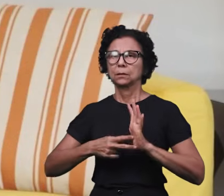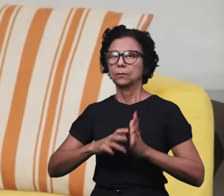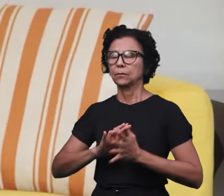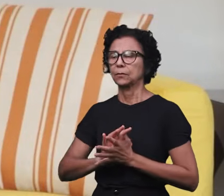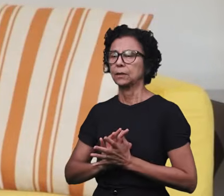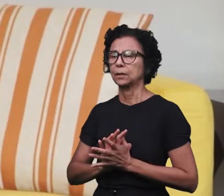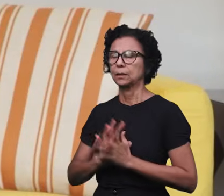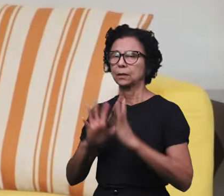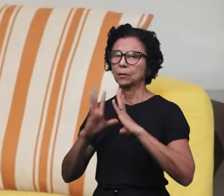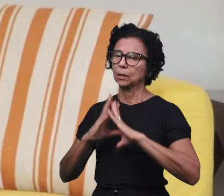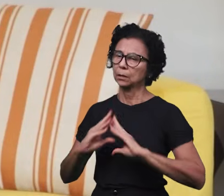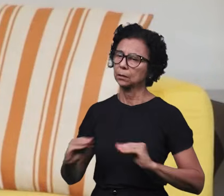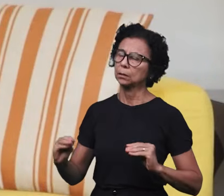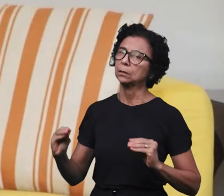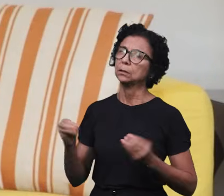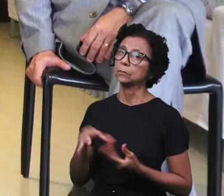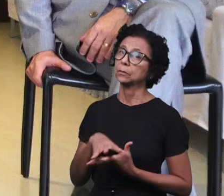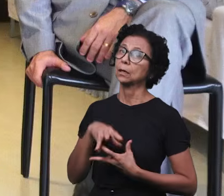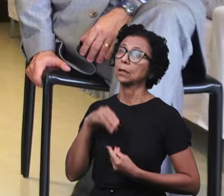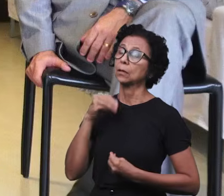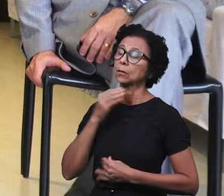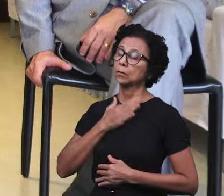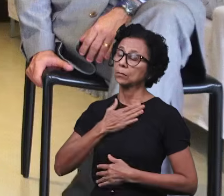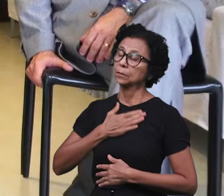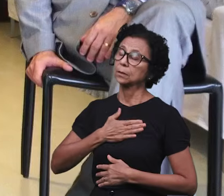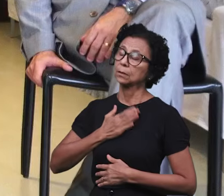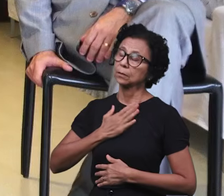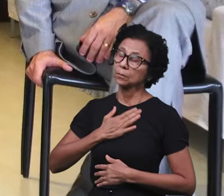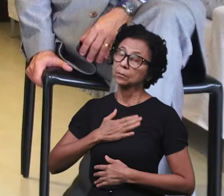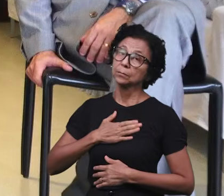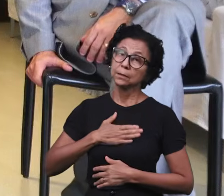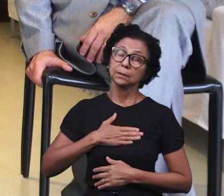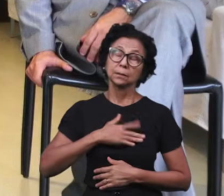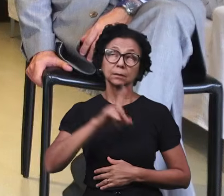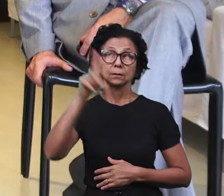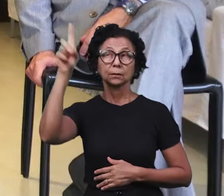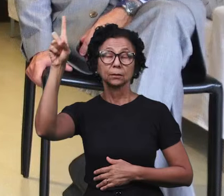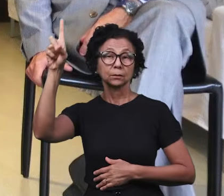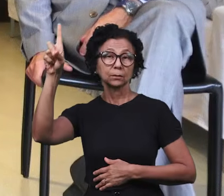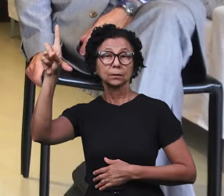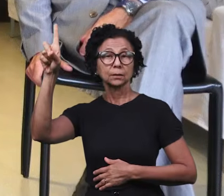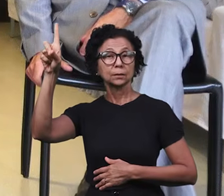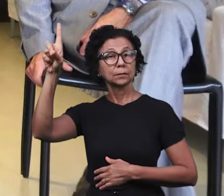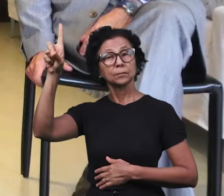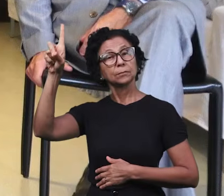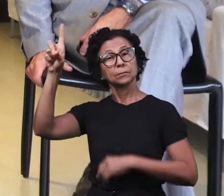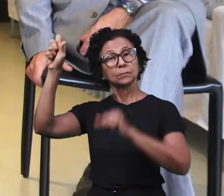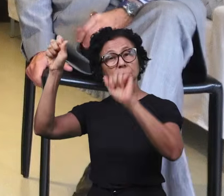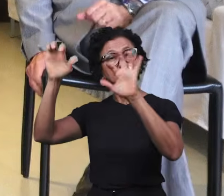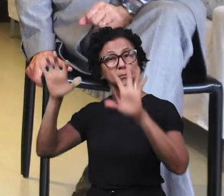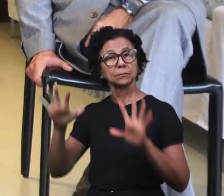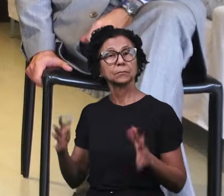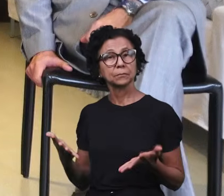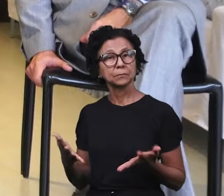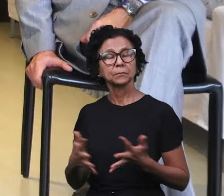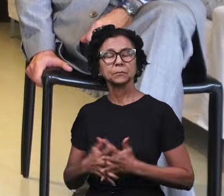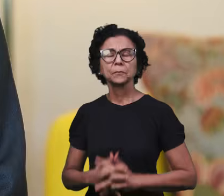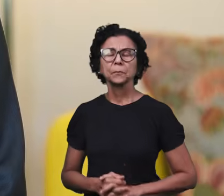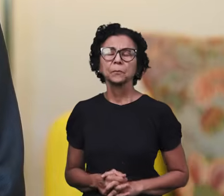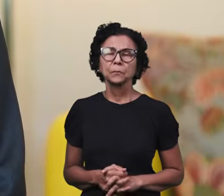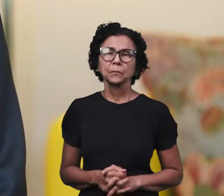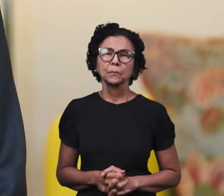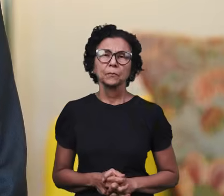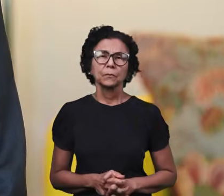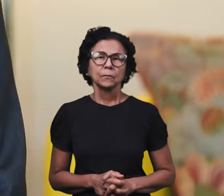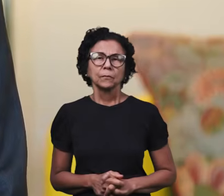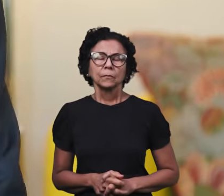Santo, da comunhão. O refrigério. O refrigério que vem, né, da parte do Senhor. Que vem de cima, né? Vem de cima. Eu